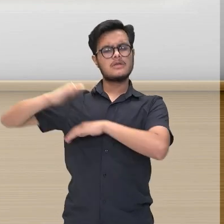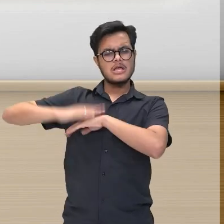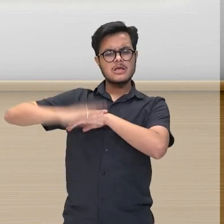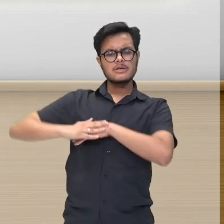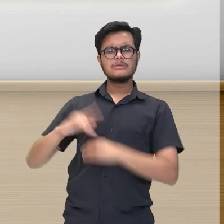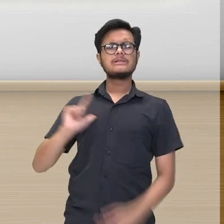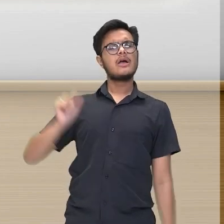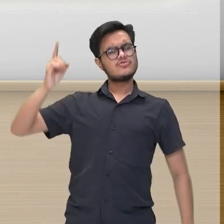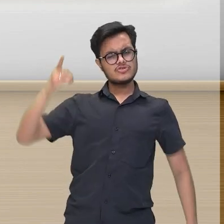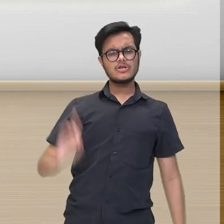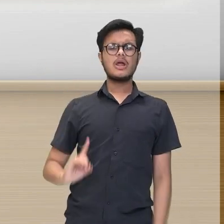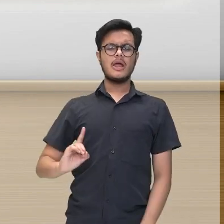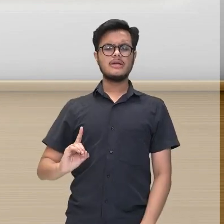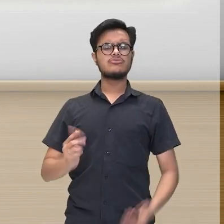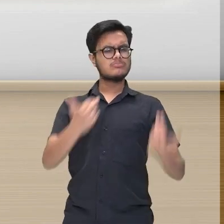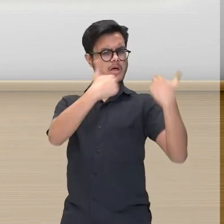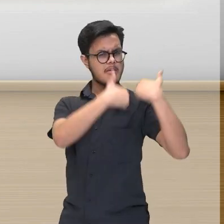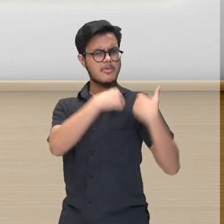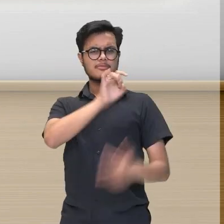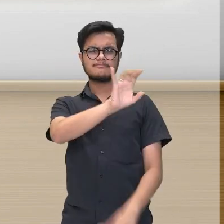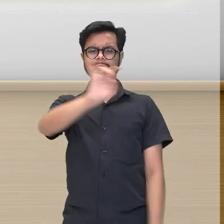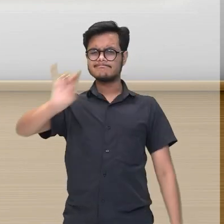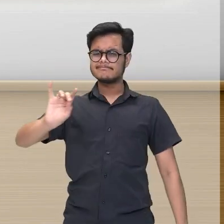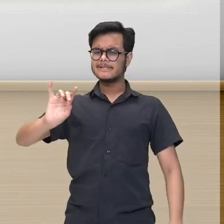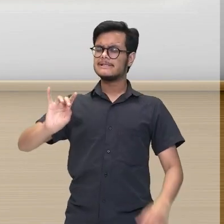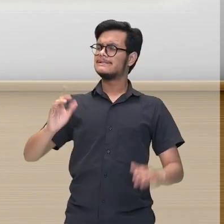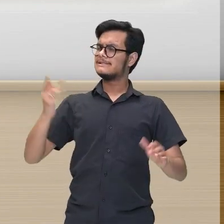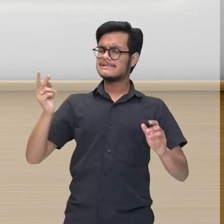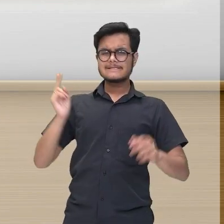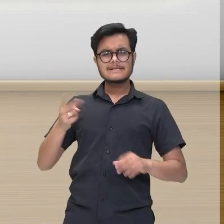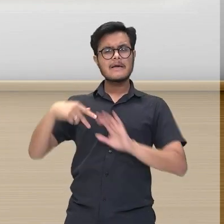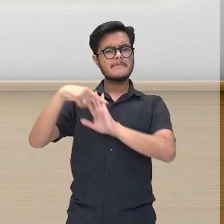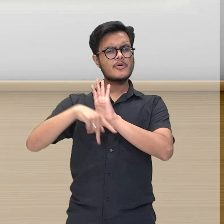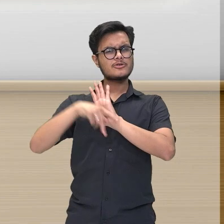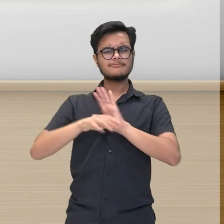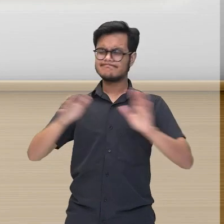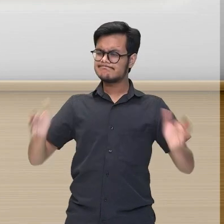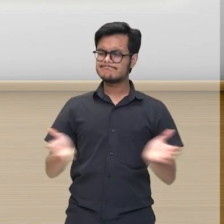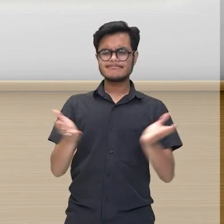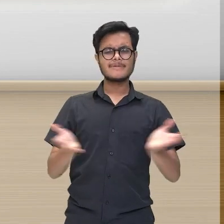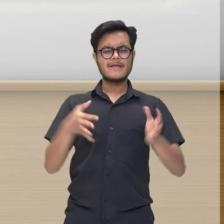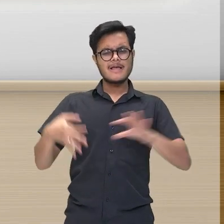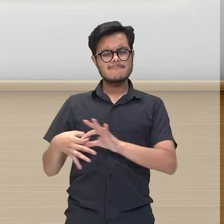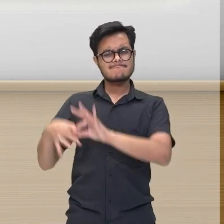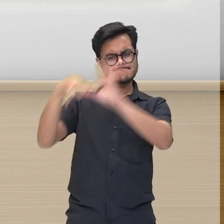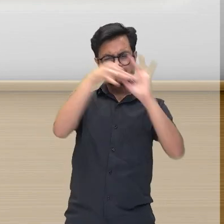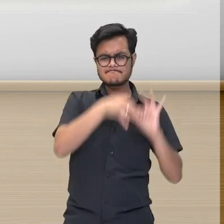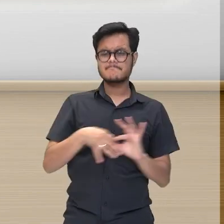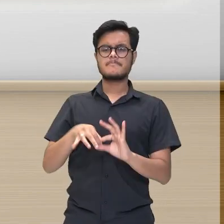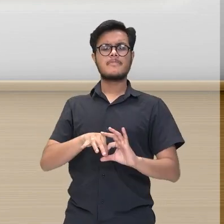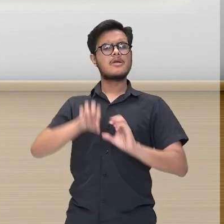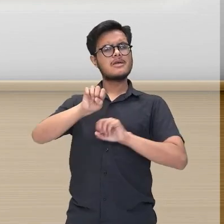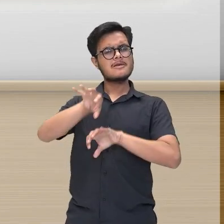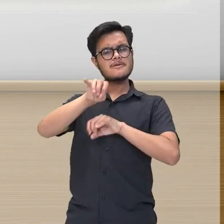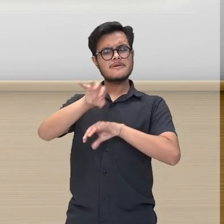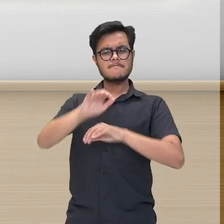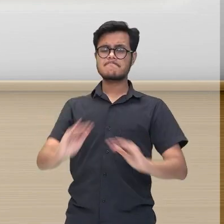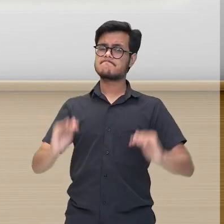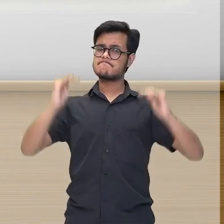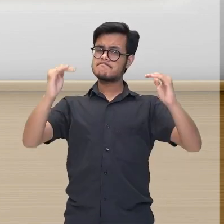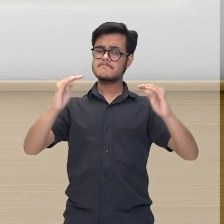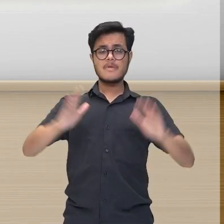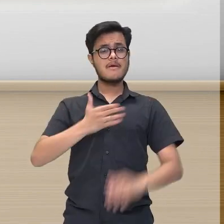e deveres, né, desenvolvendo e promovendo ações para o fortalecimento do processo educativo nas